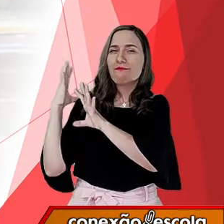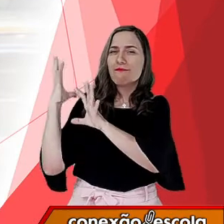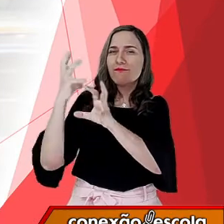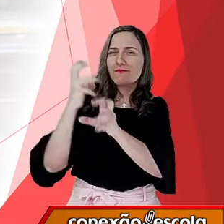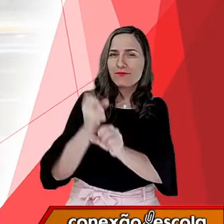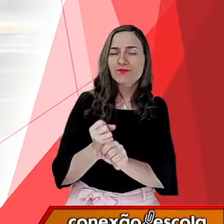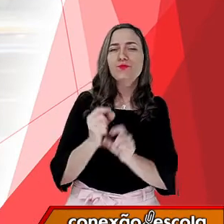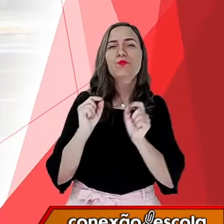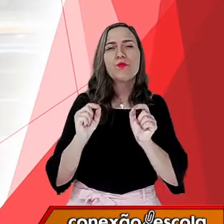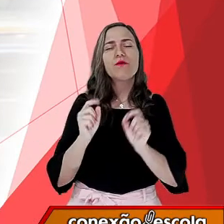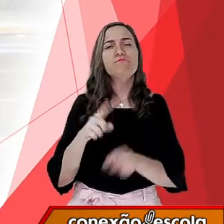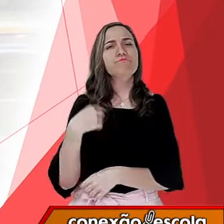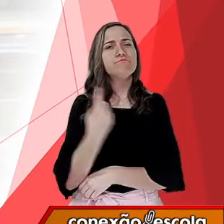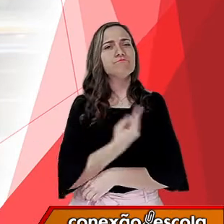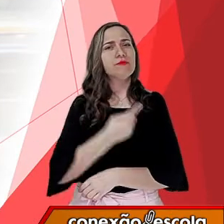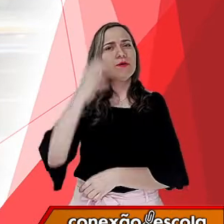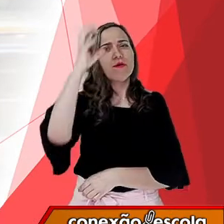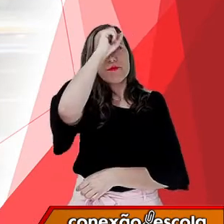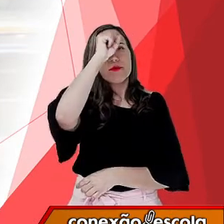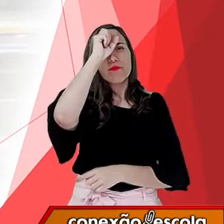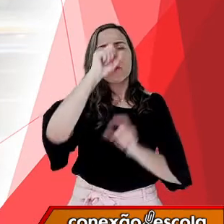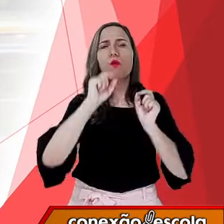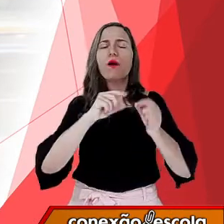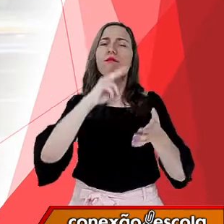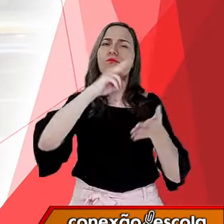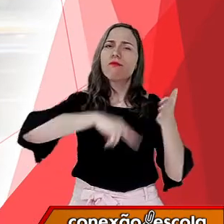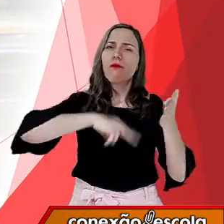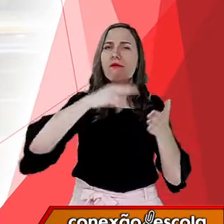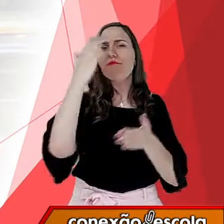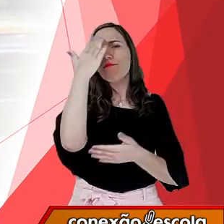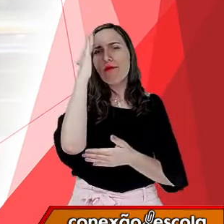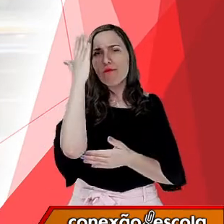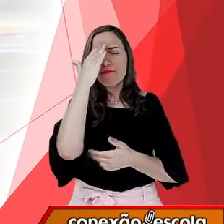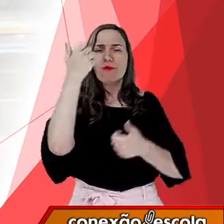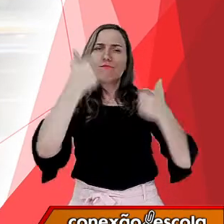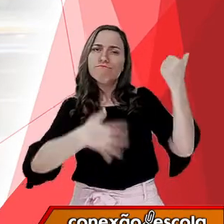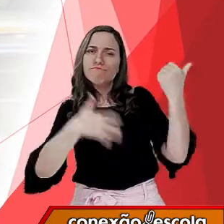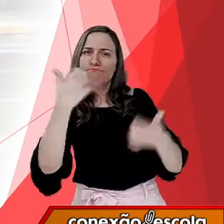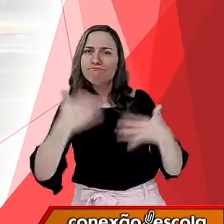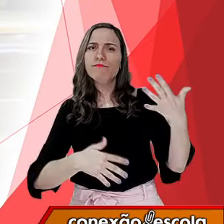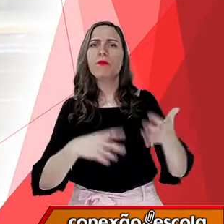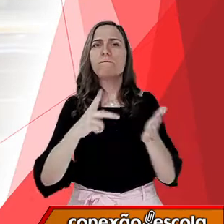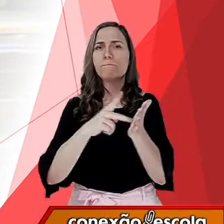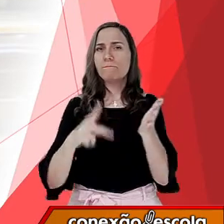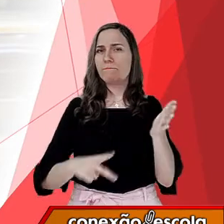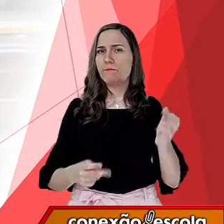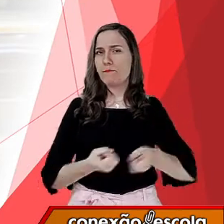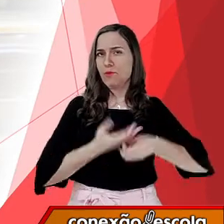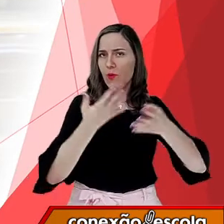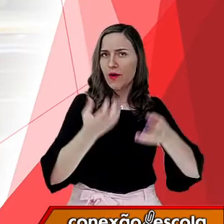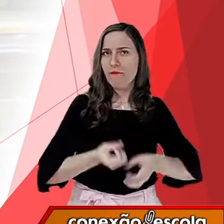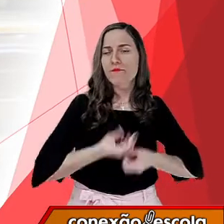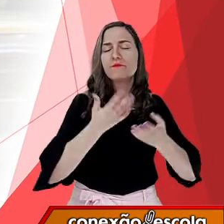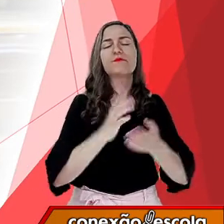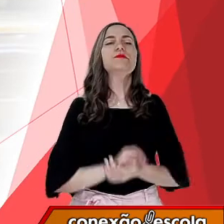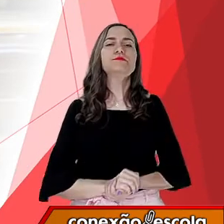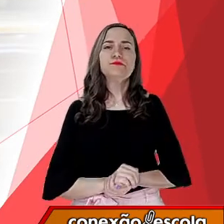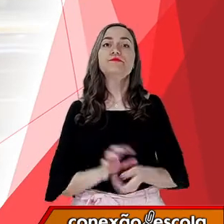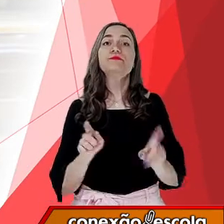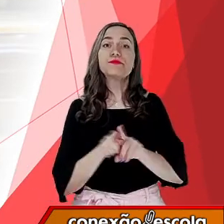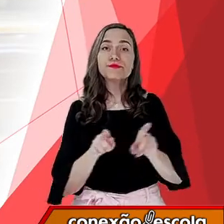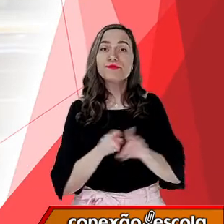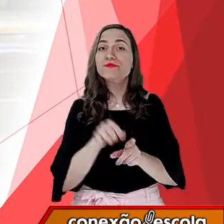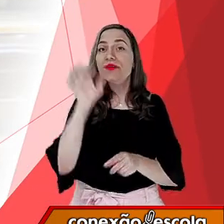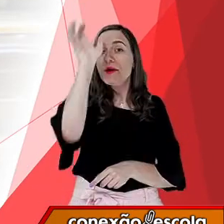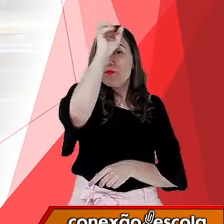aula foi: nós lemos e entendemos o poema, nós